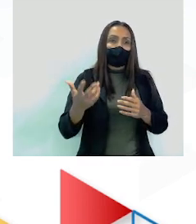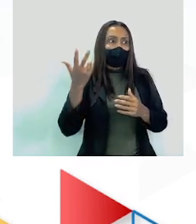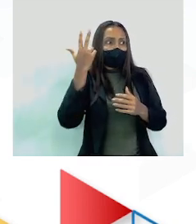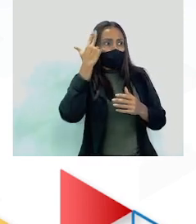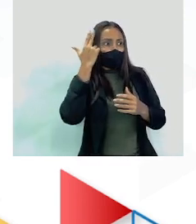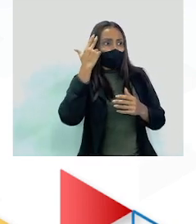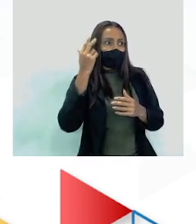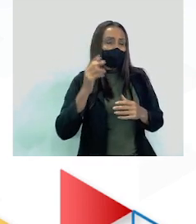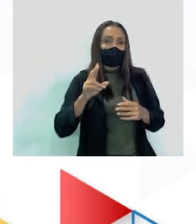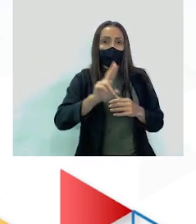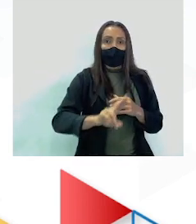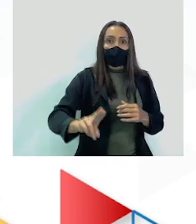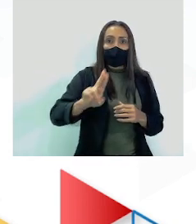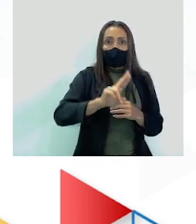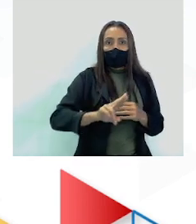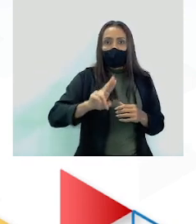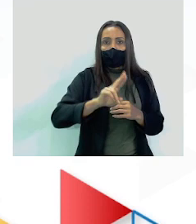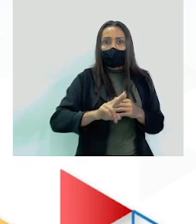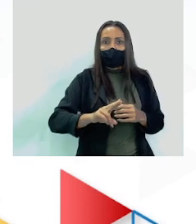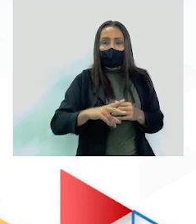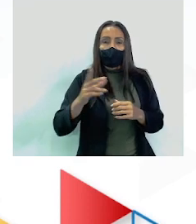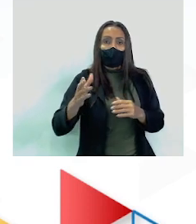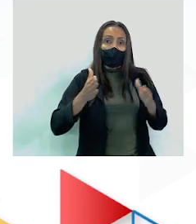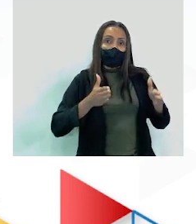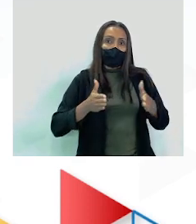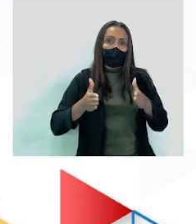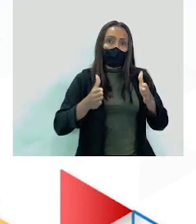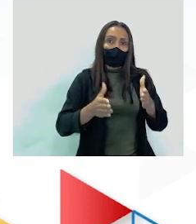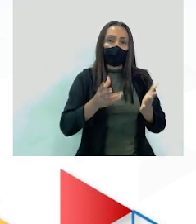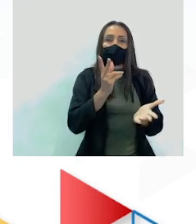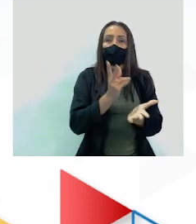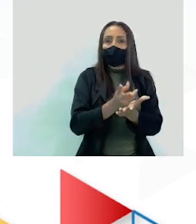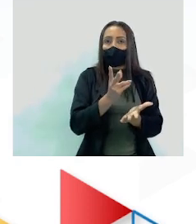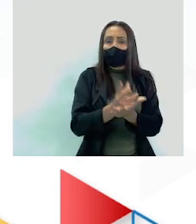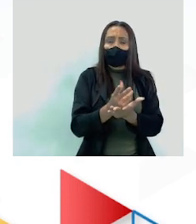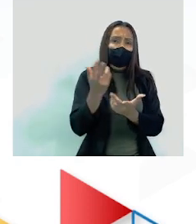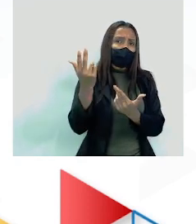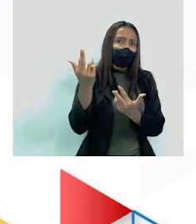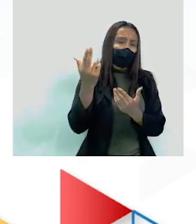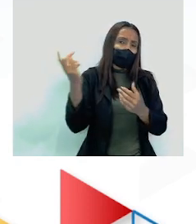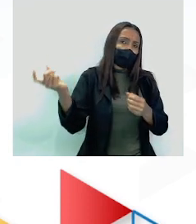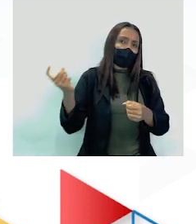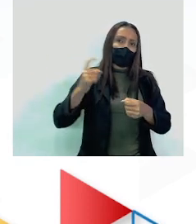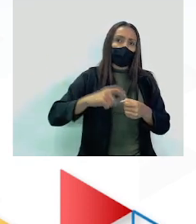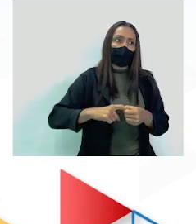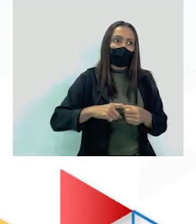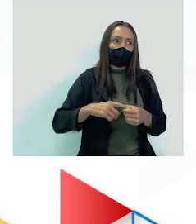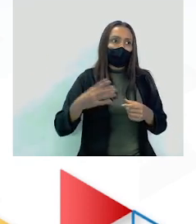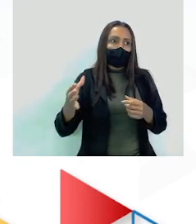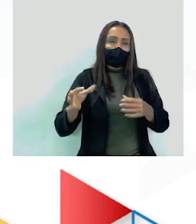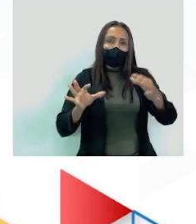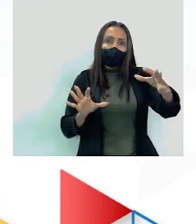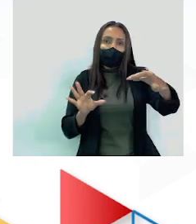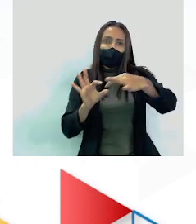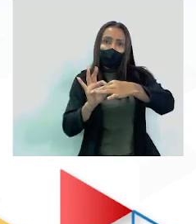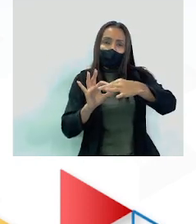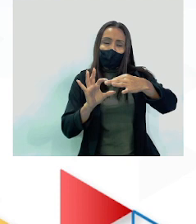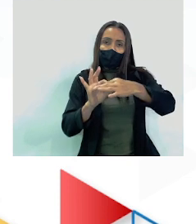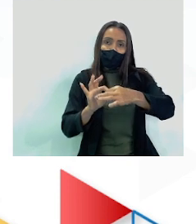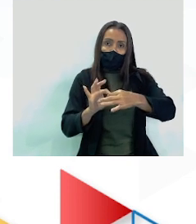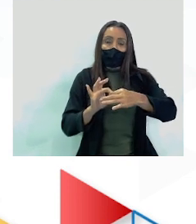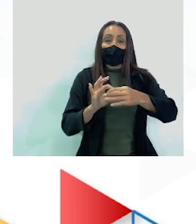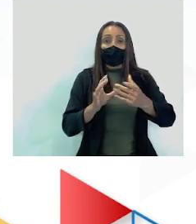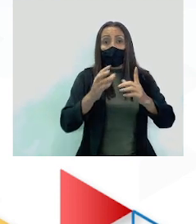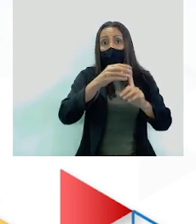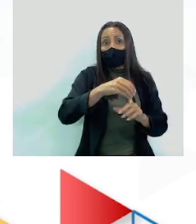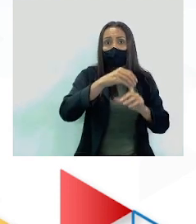mais utilizada, o seu percurso de ida é o mesmo da volta, só que normalmente tem a função apenas de ligar um ponto mais atrativo ao ponto principal,